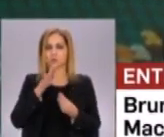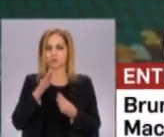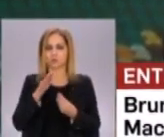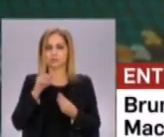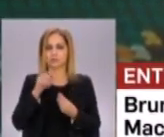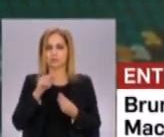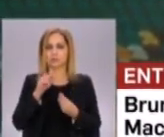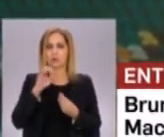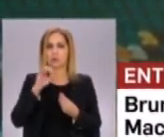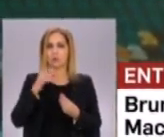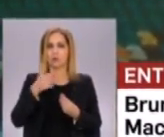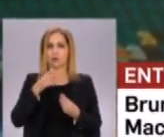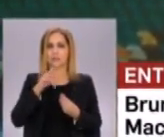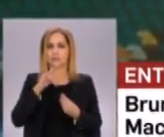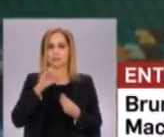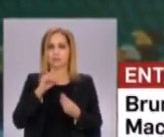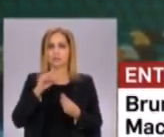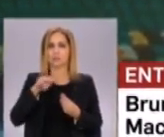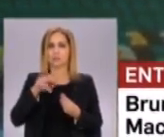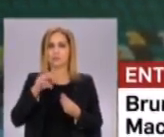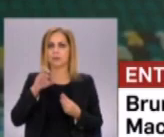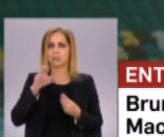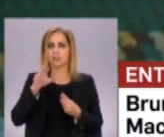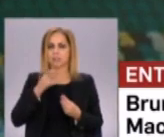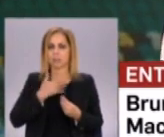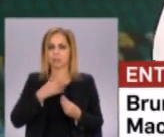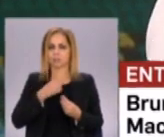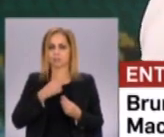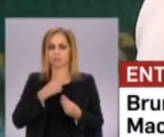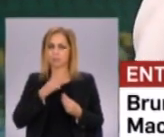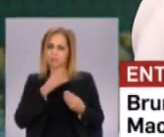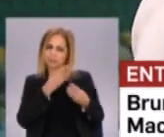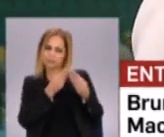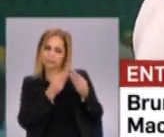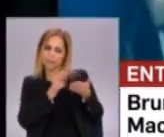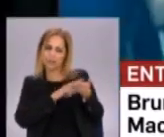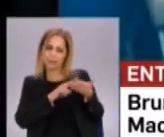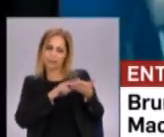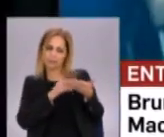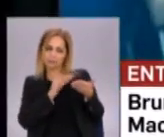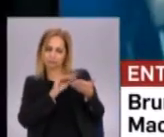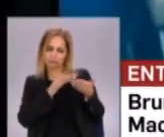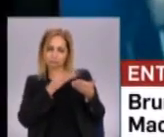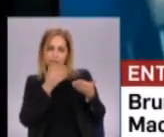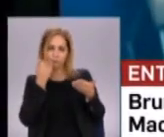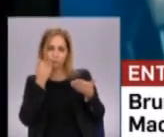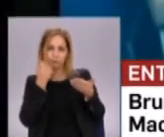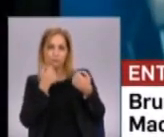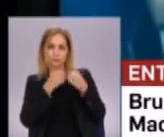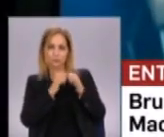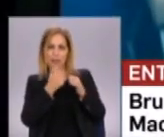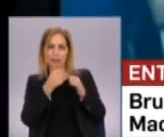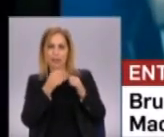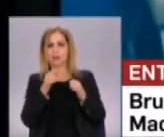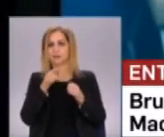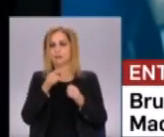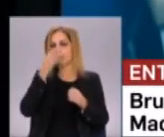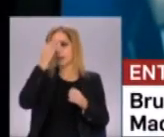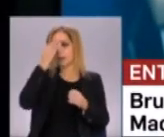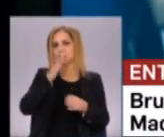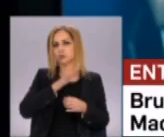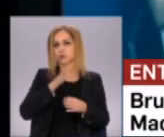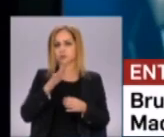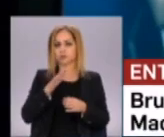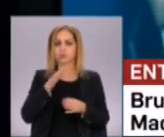otávio machado há coisas pra ler nas entrelinhas do seu livro está a a dizer que josé alguma forma sugeria